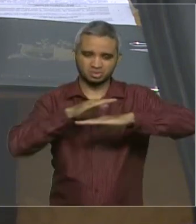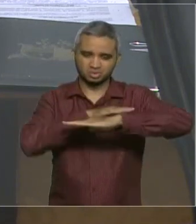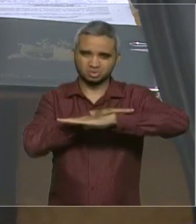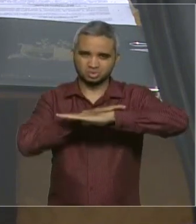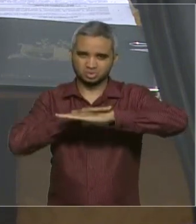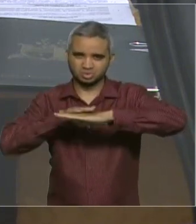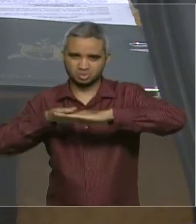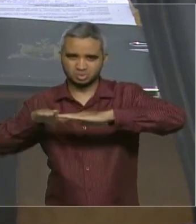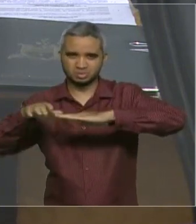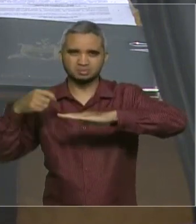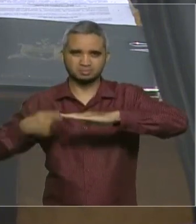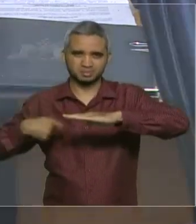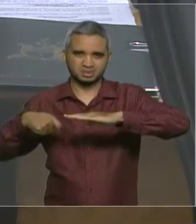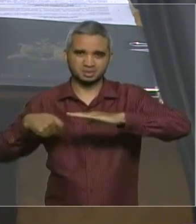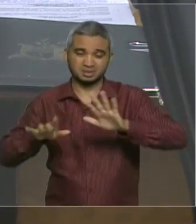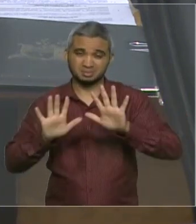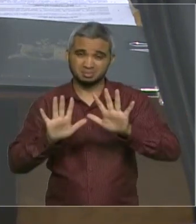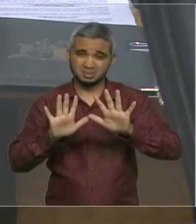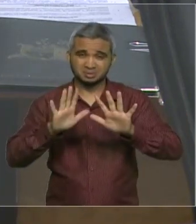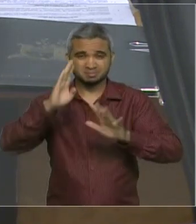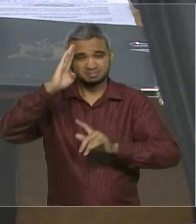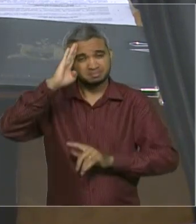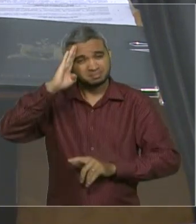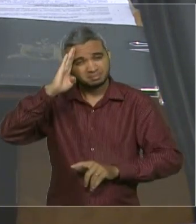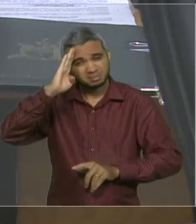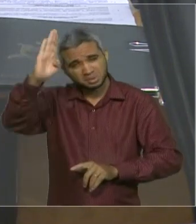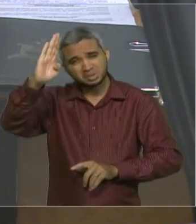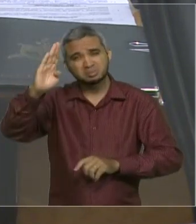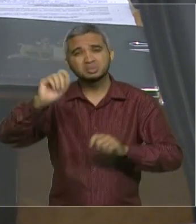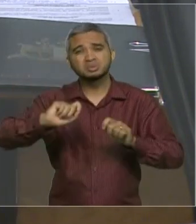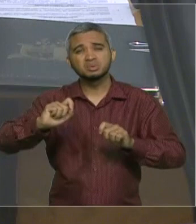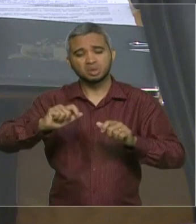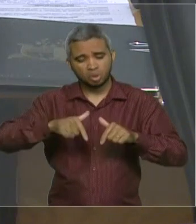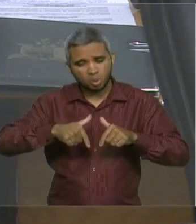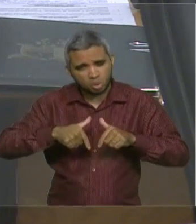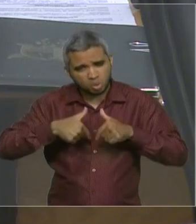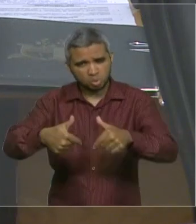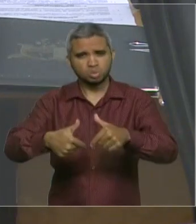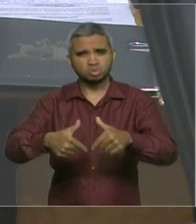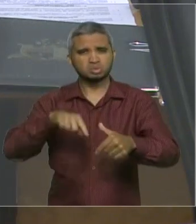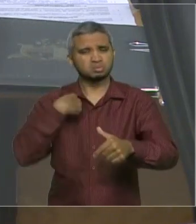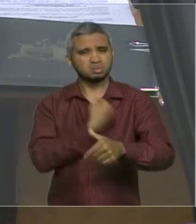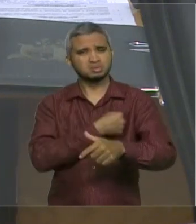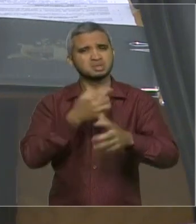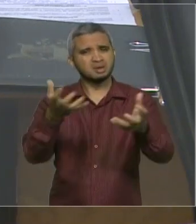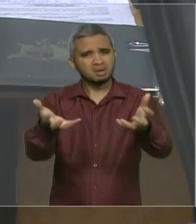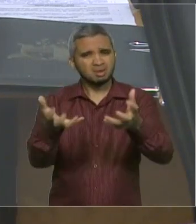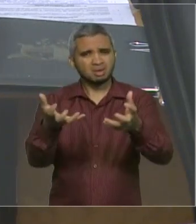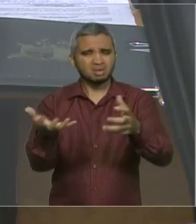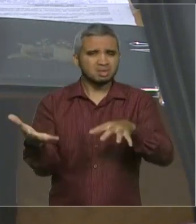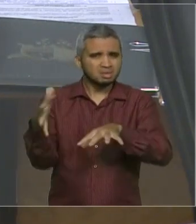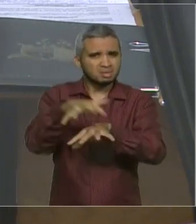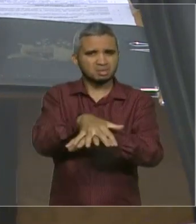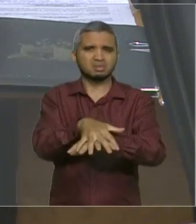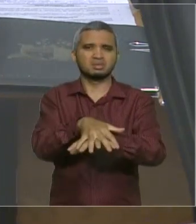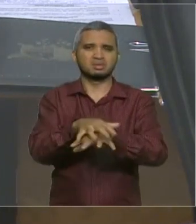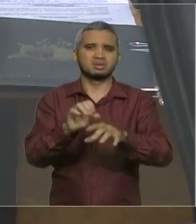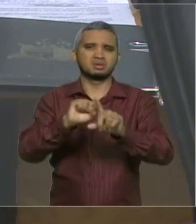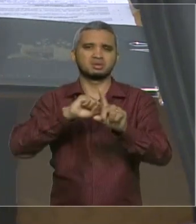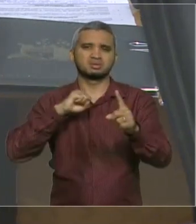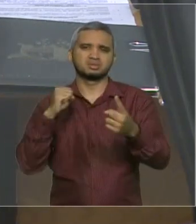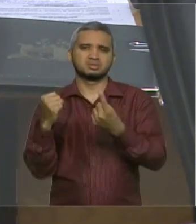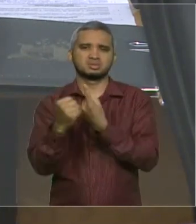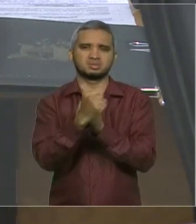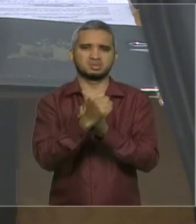é pelo direito de estarmos integrados à sociedade de forma abrangente